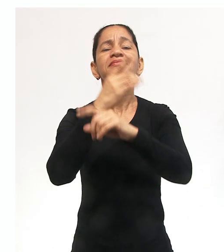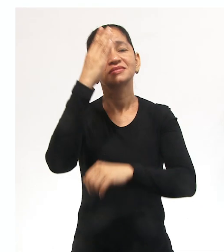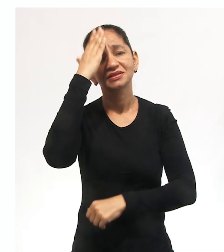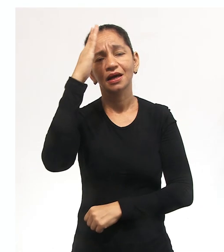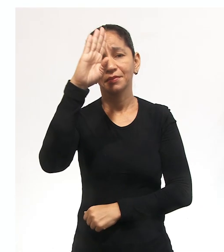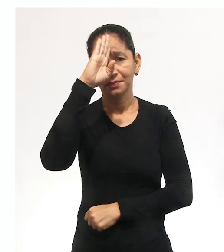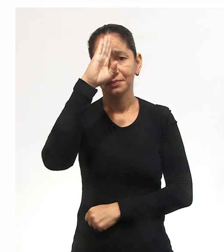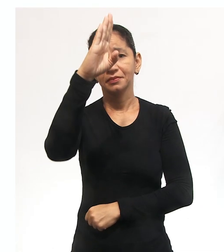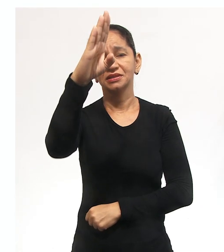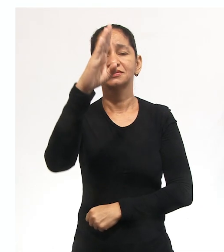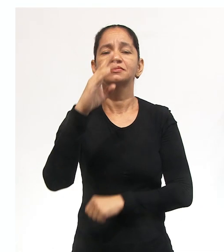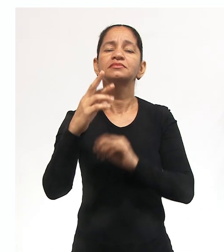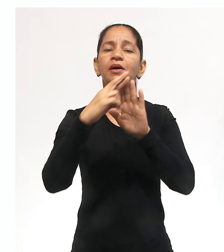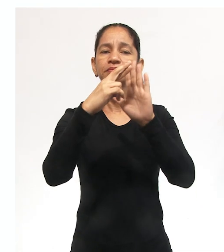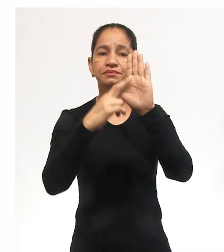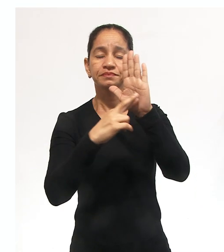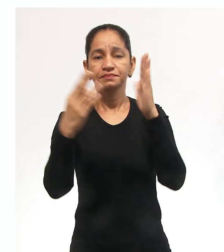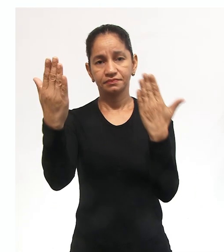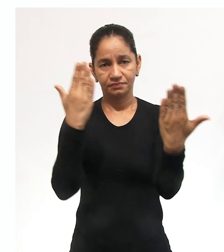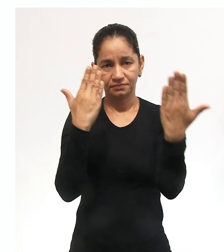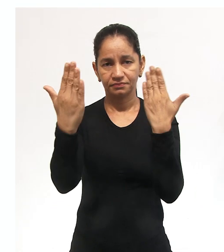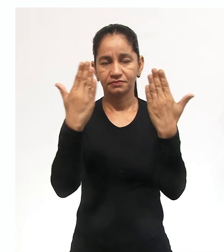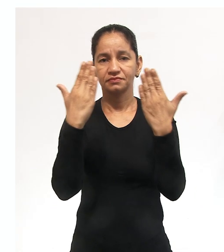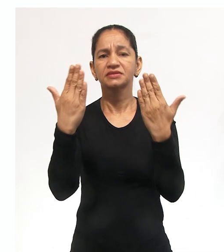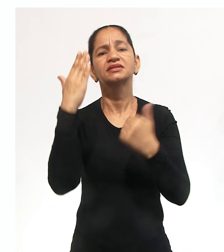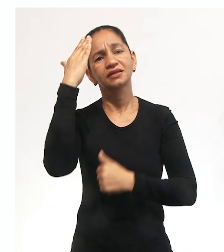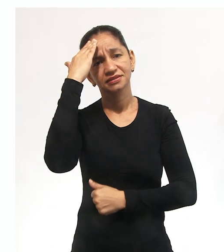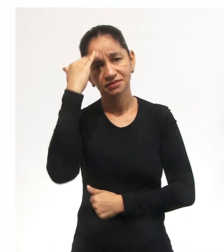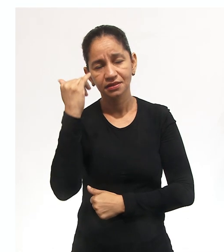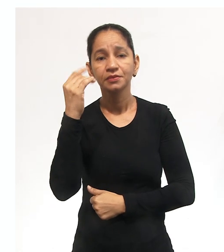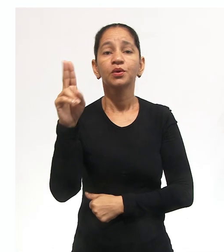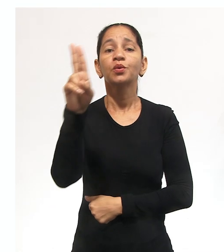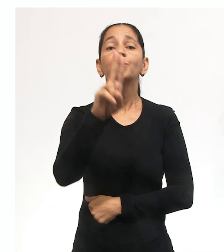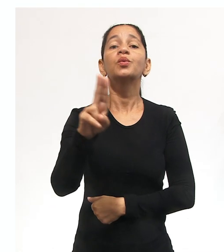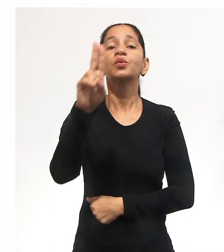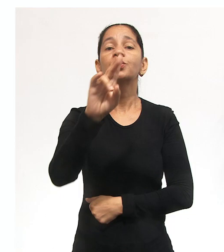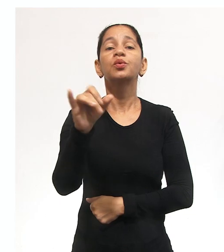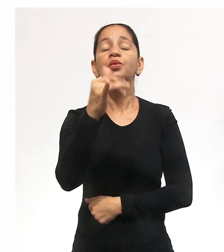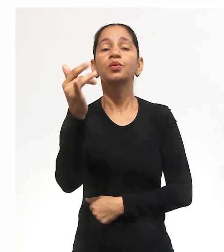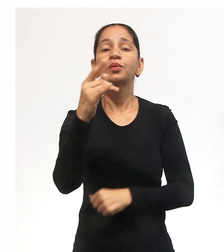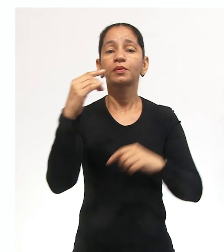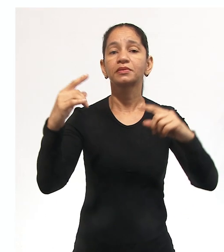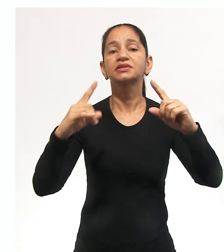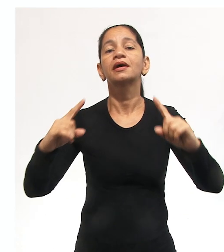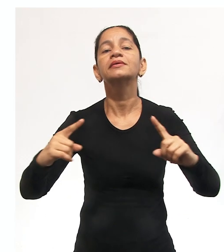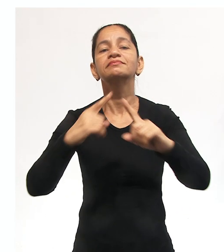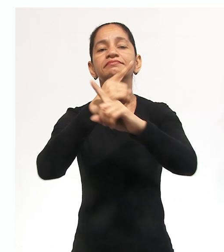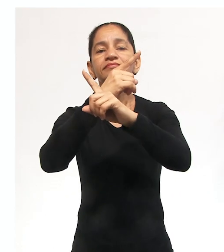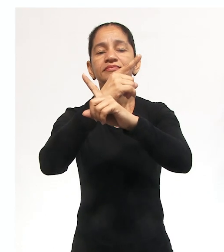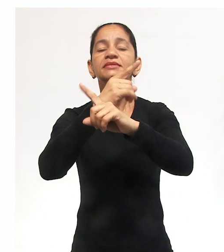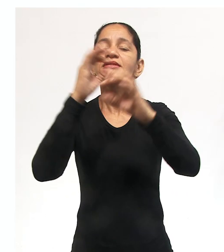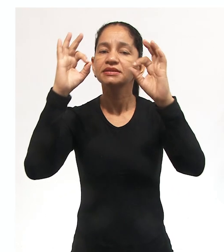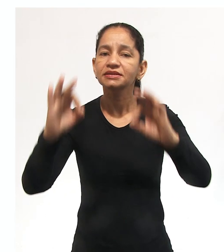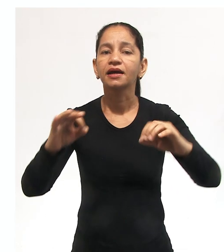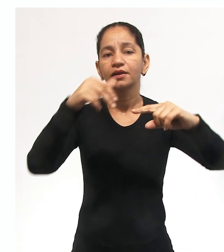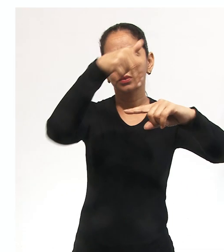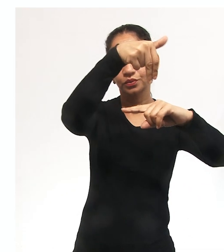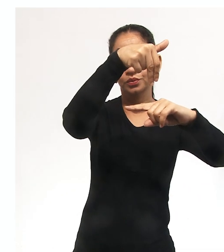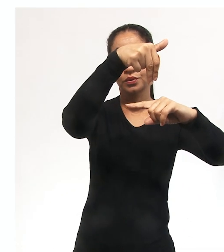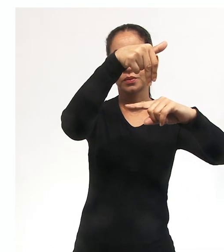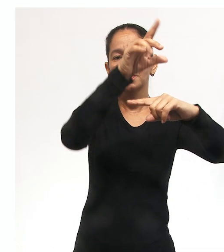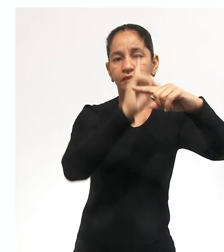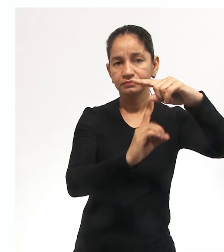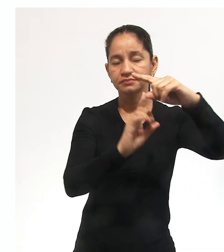princípio, né, da proporção, a propriedade da proporção, que vai ser meio pelos extremos. A gente pode fazer resolvendo regra